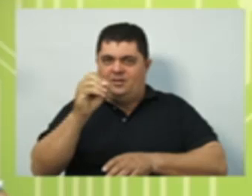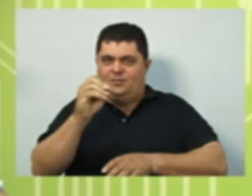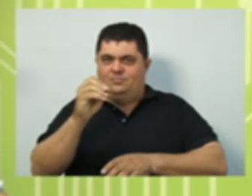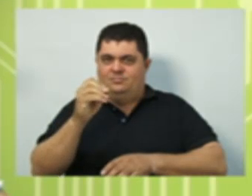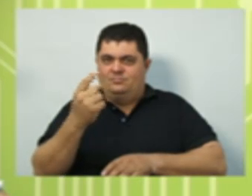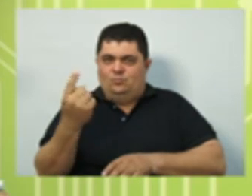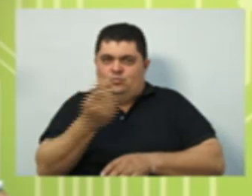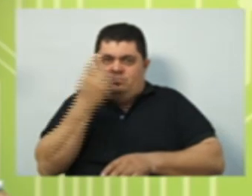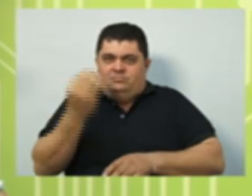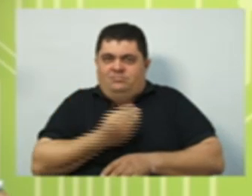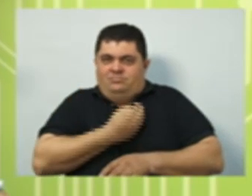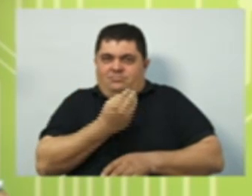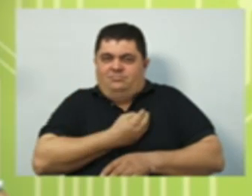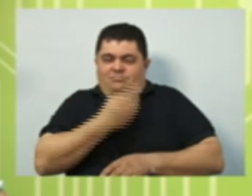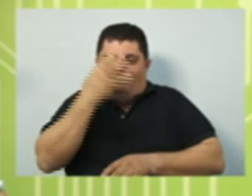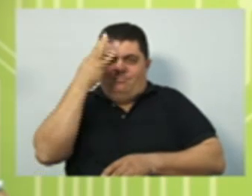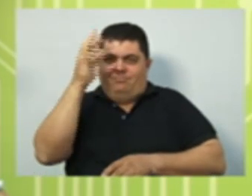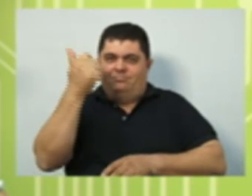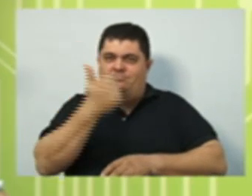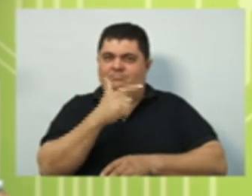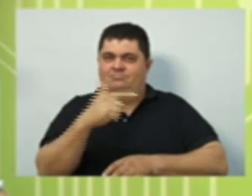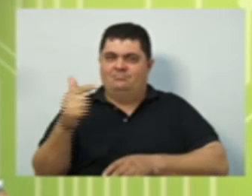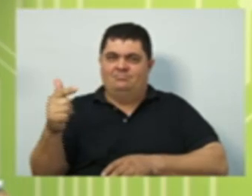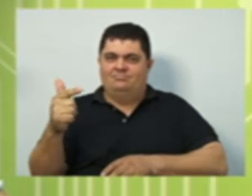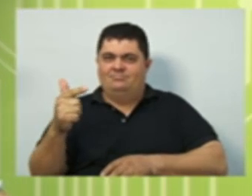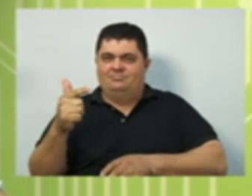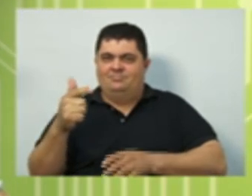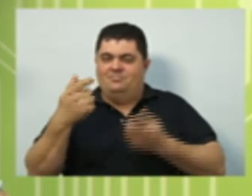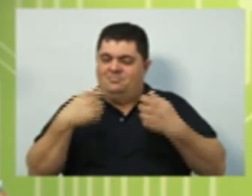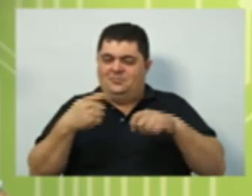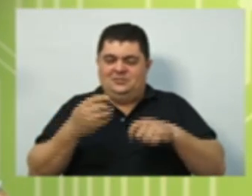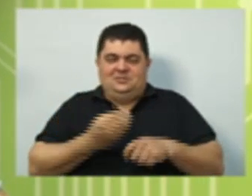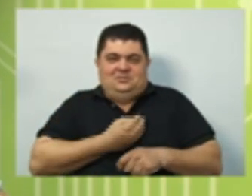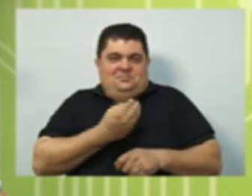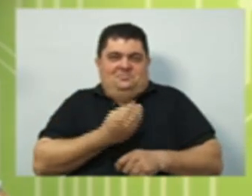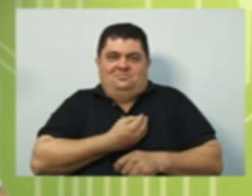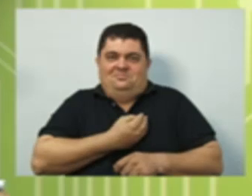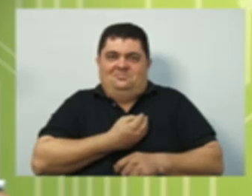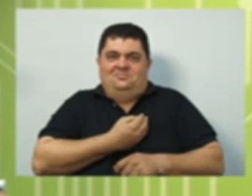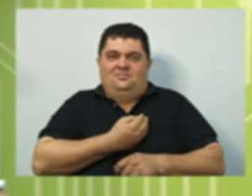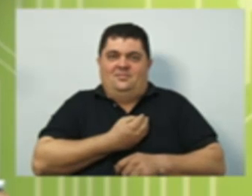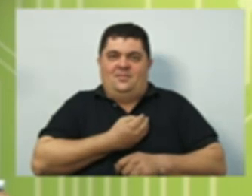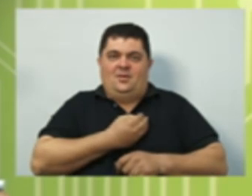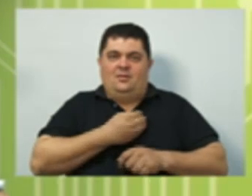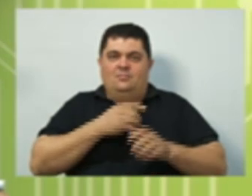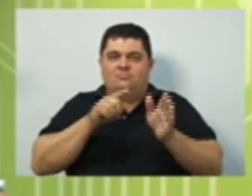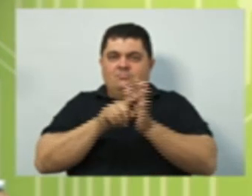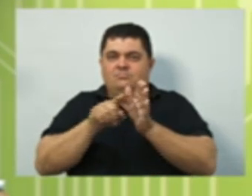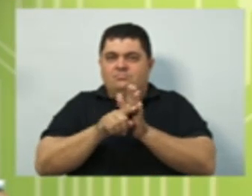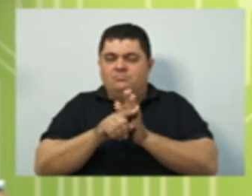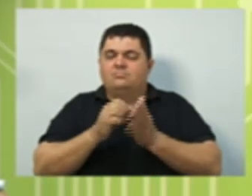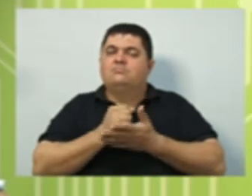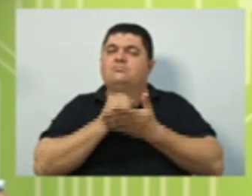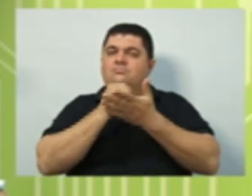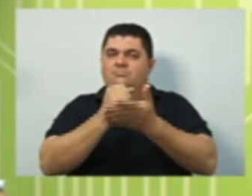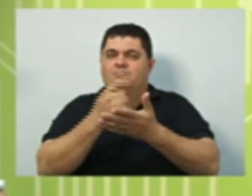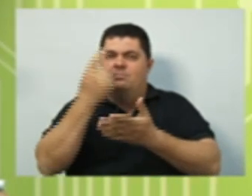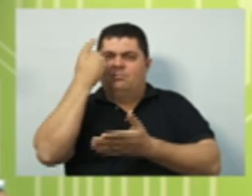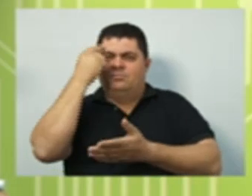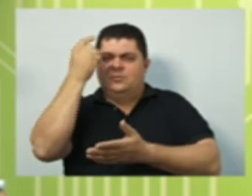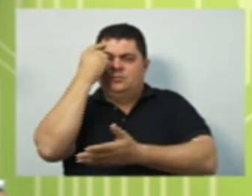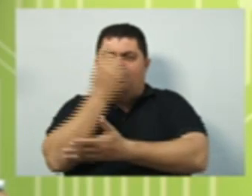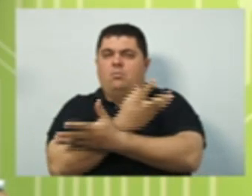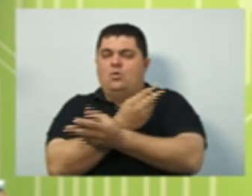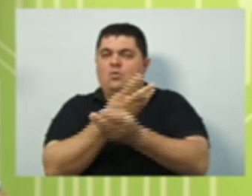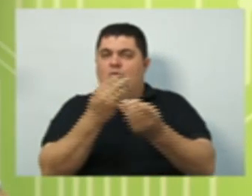vida que não é refletida não merece ser vivida. Essas questões devem ter lhe ajudado a pensar